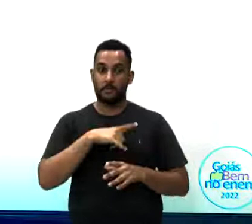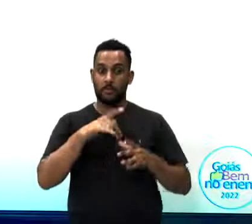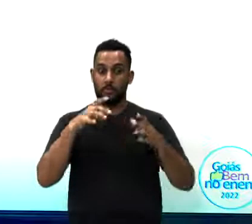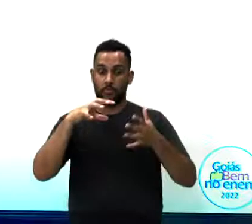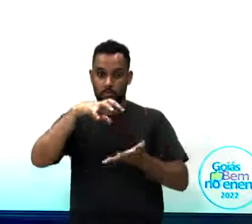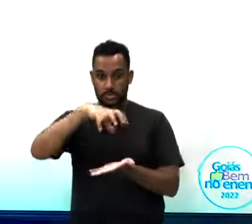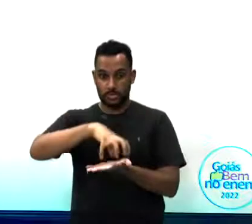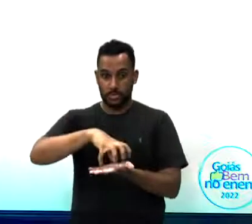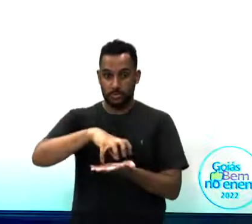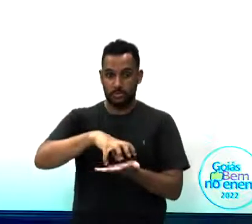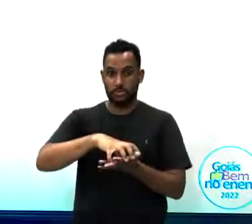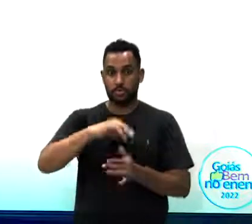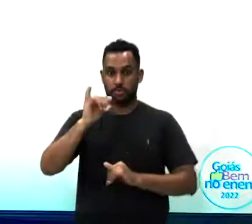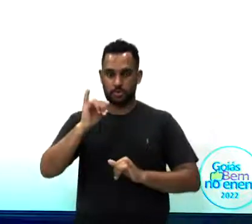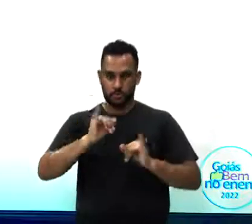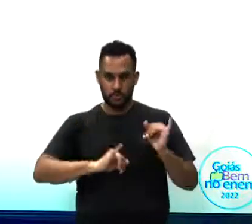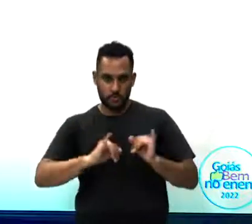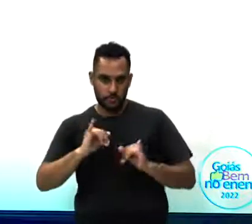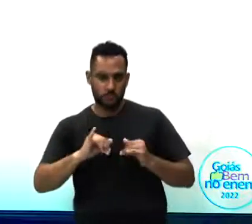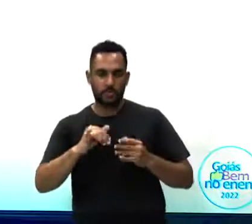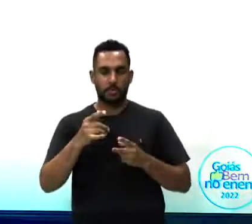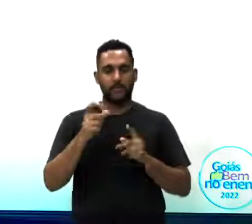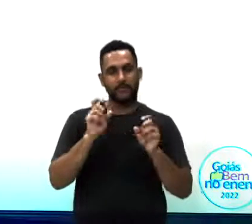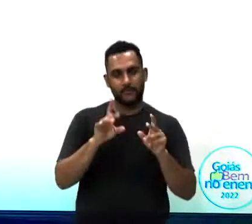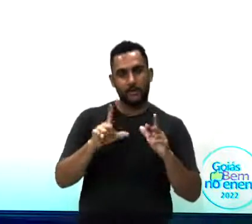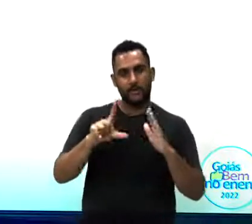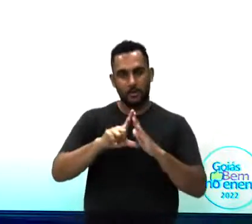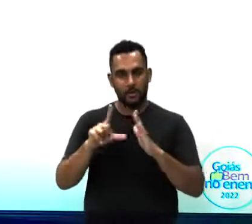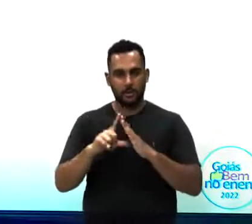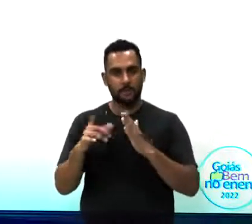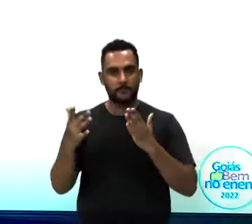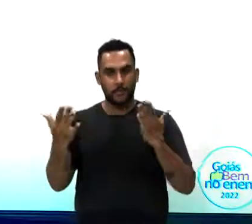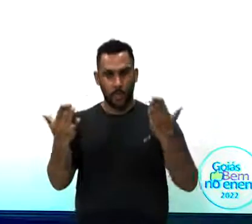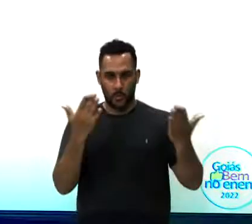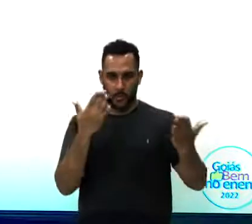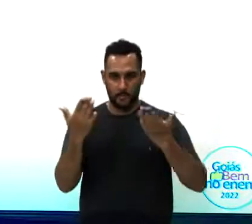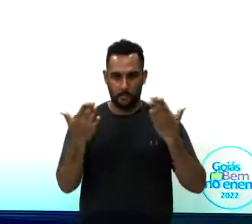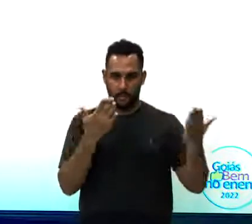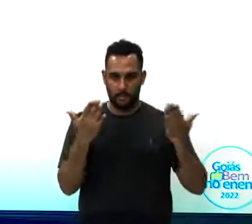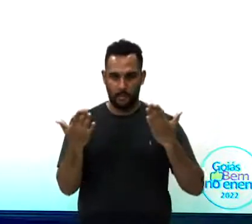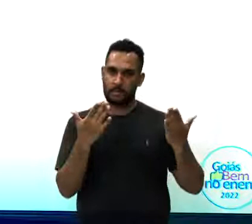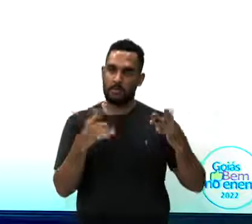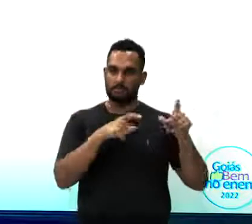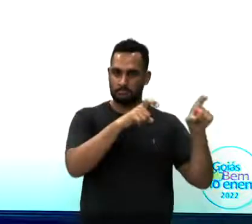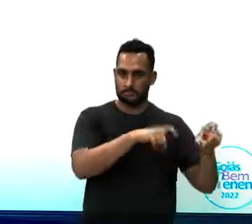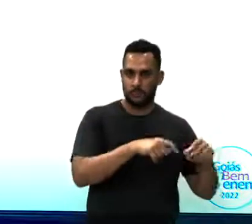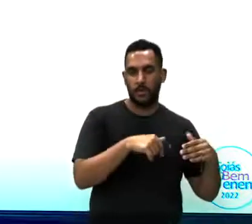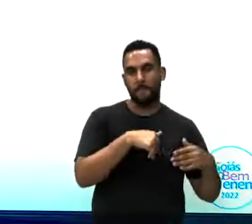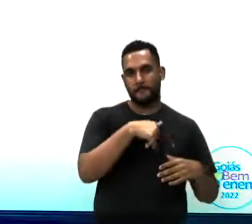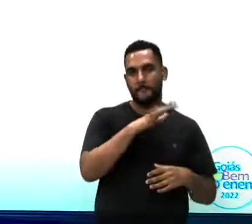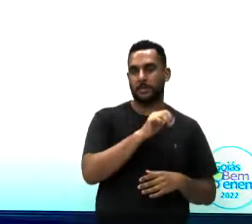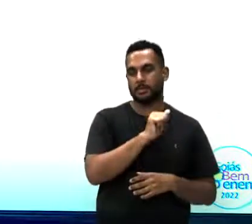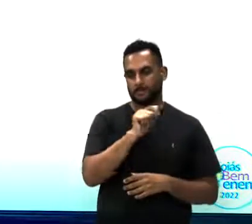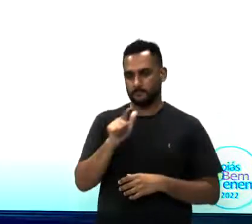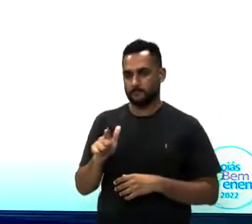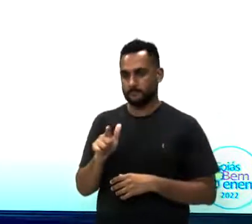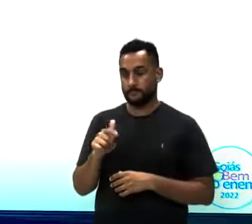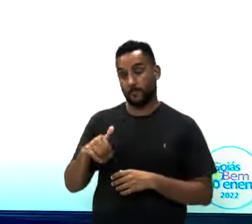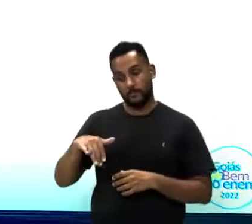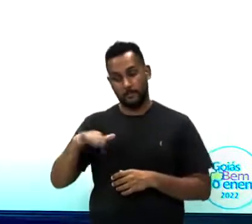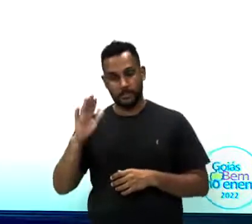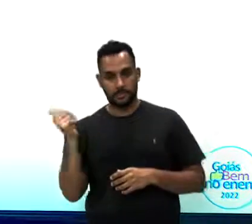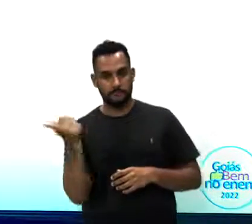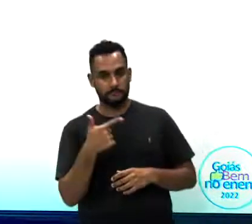em oposição ao campo. Então, o espaço urbano em oposição ao espaço rural. Parte central